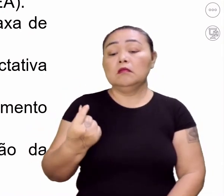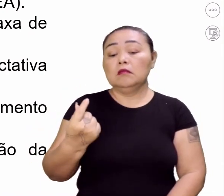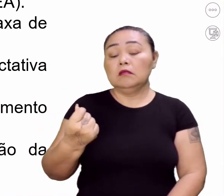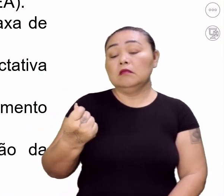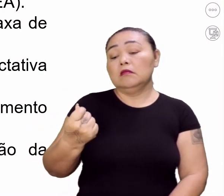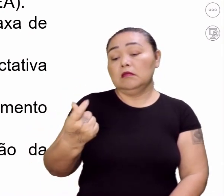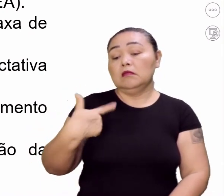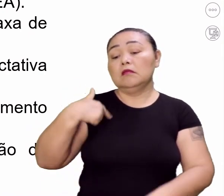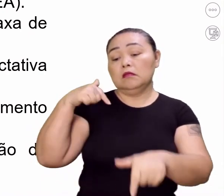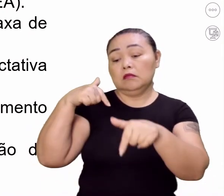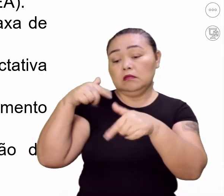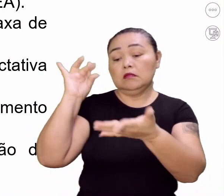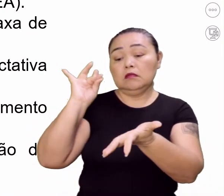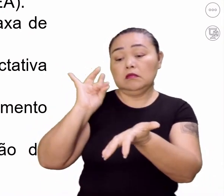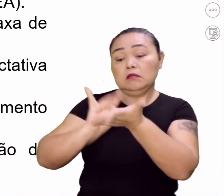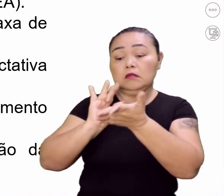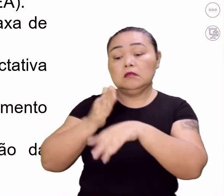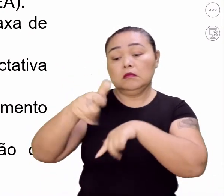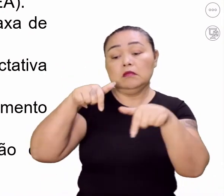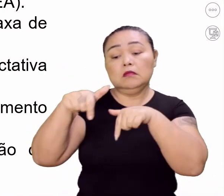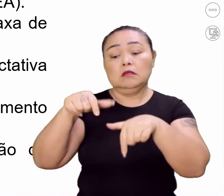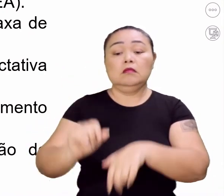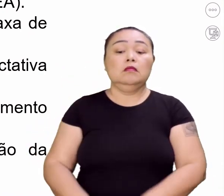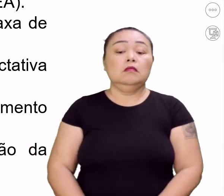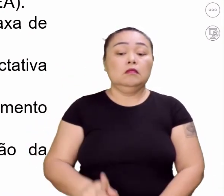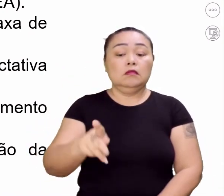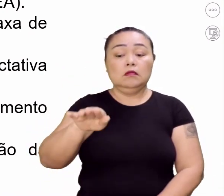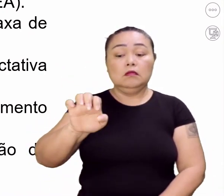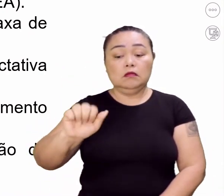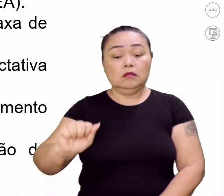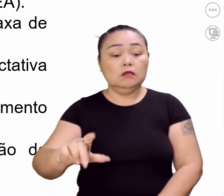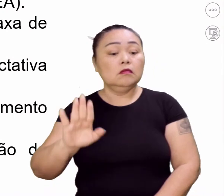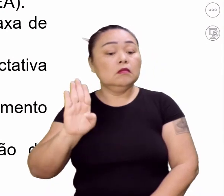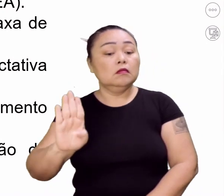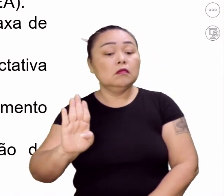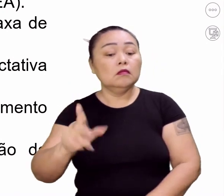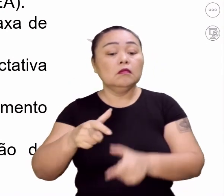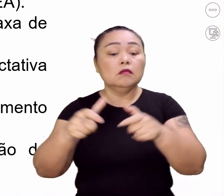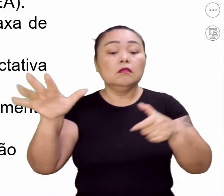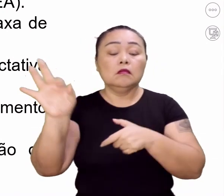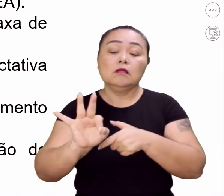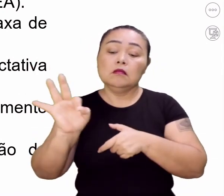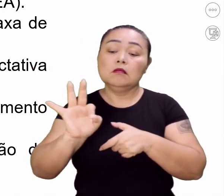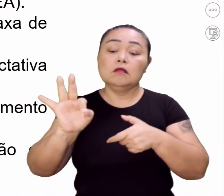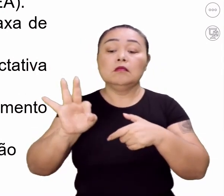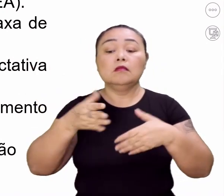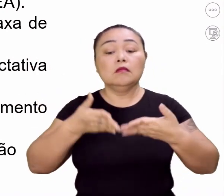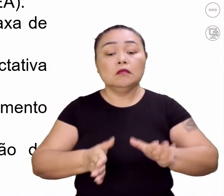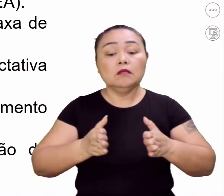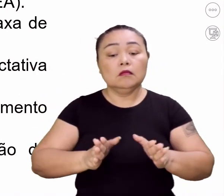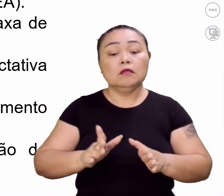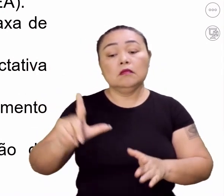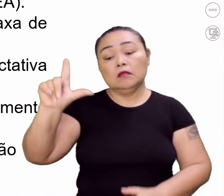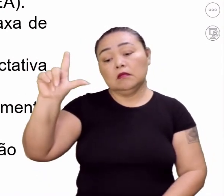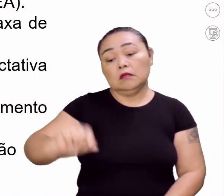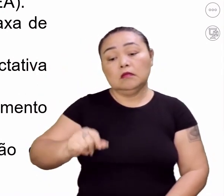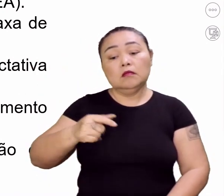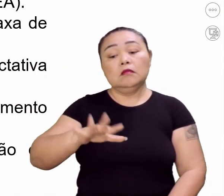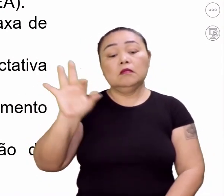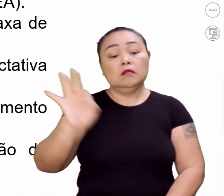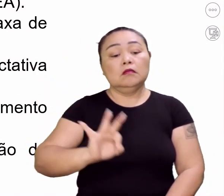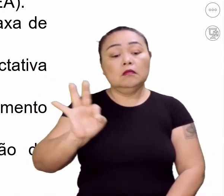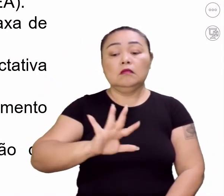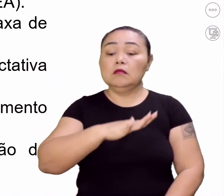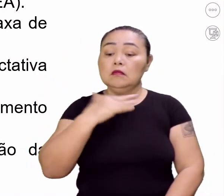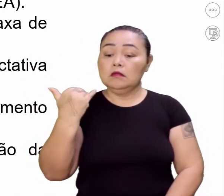população economicamente ativa. A B, ao aumento da taxa de natalidade e a redução